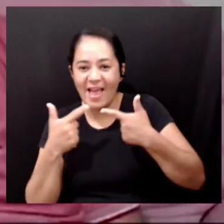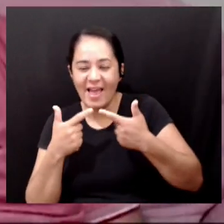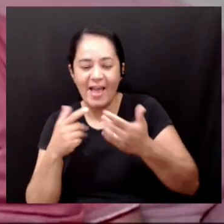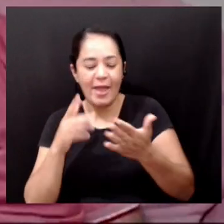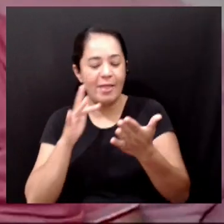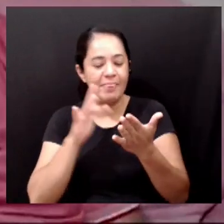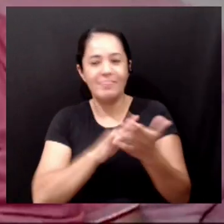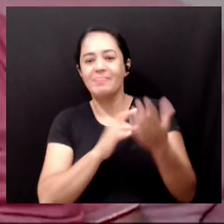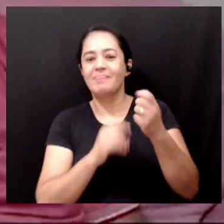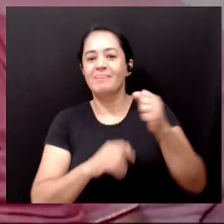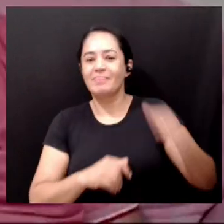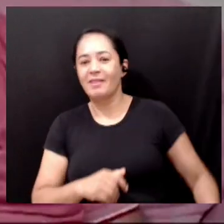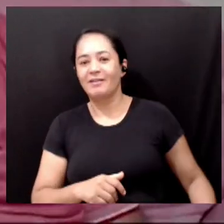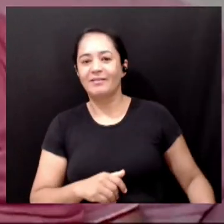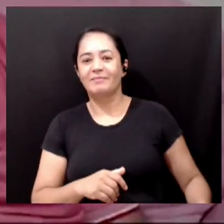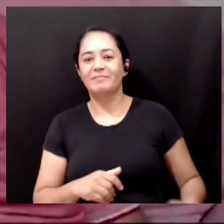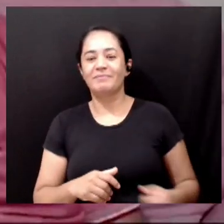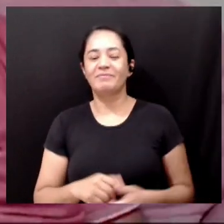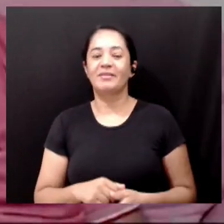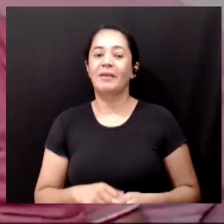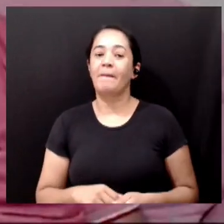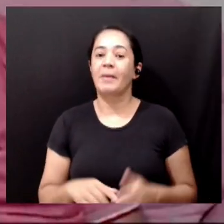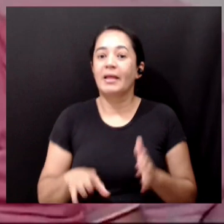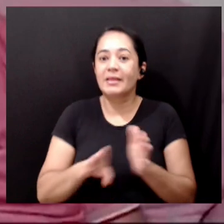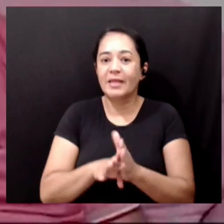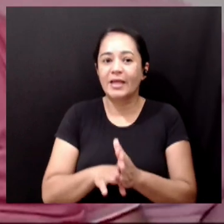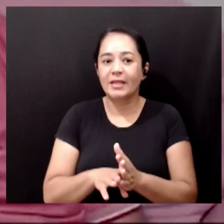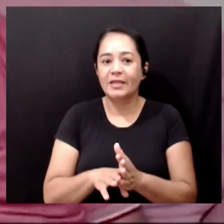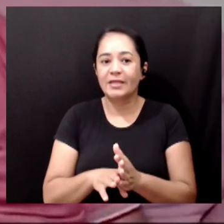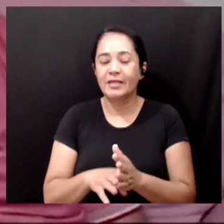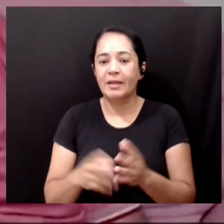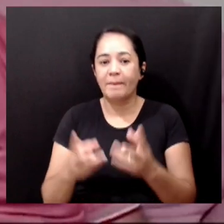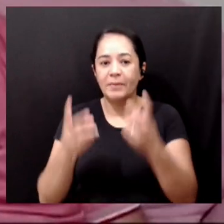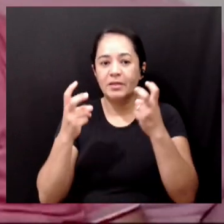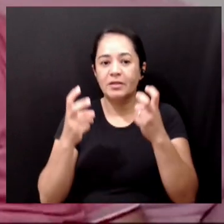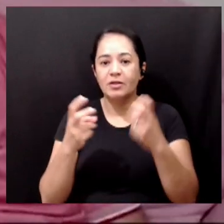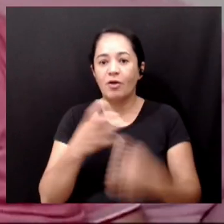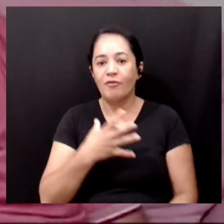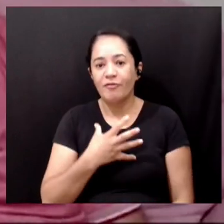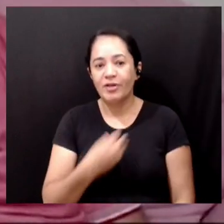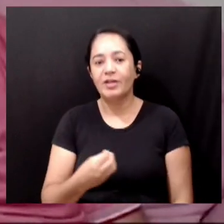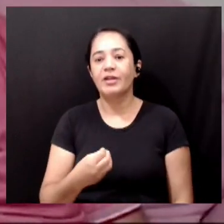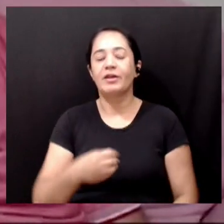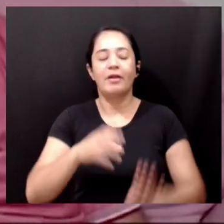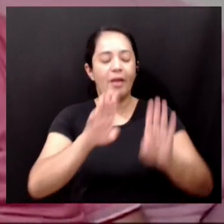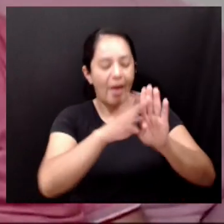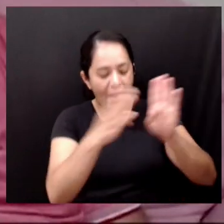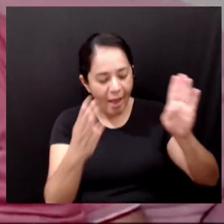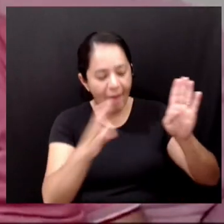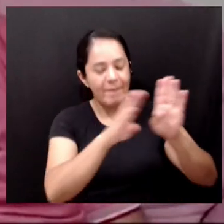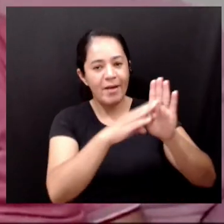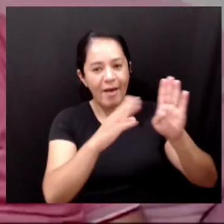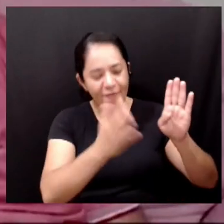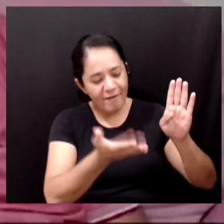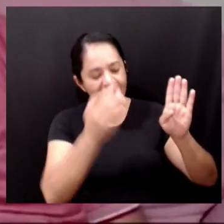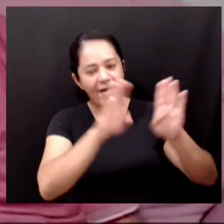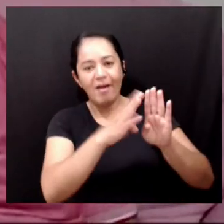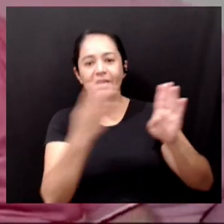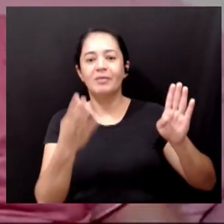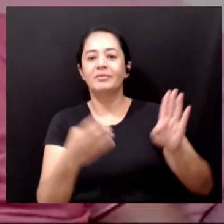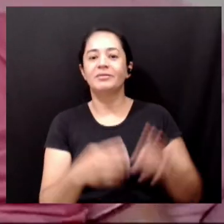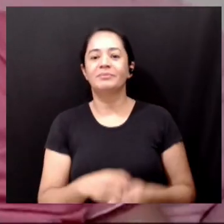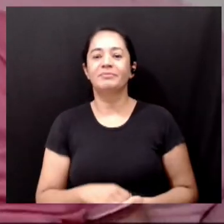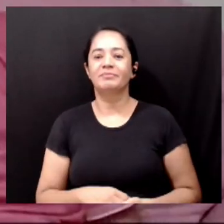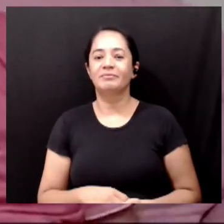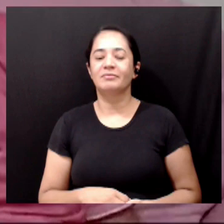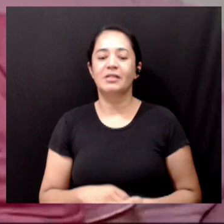Até que uma hora ele percebeu, porque eu falava: filho, abre a porta, filho. E ele